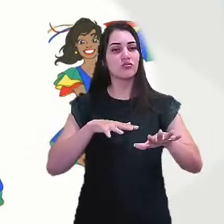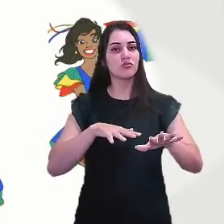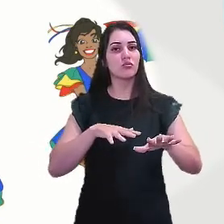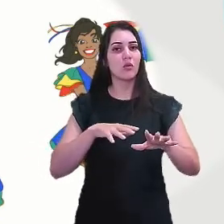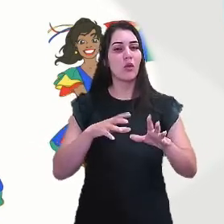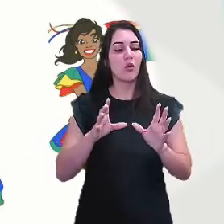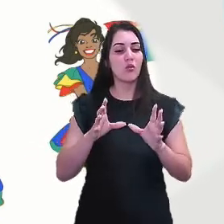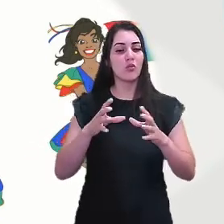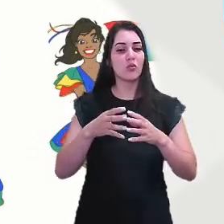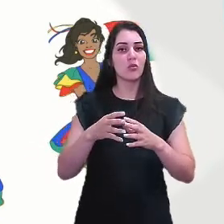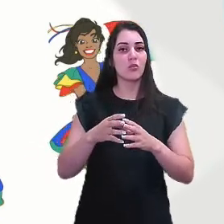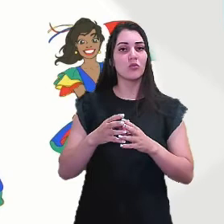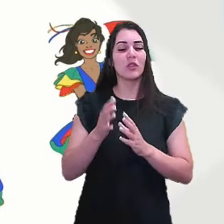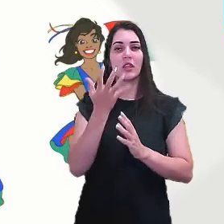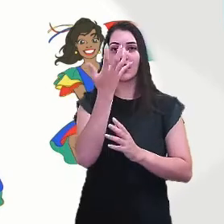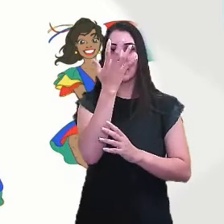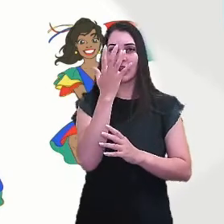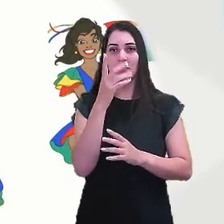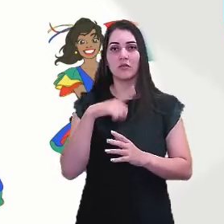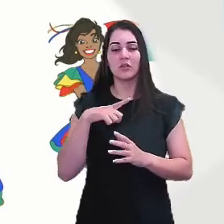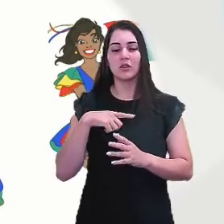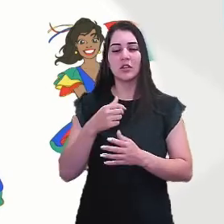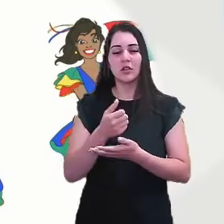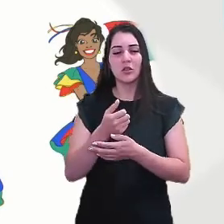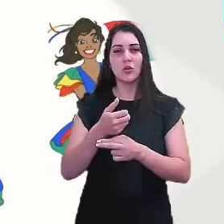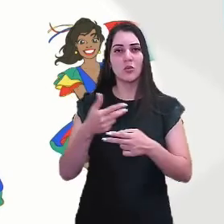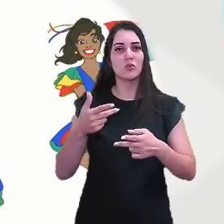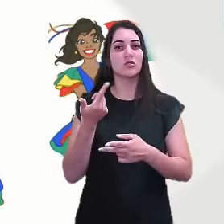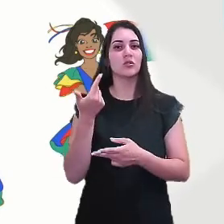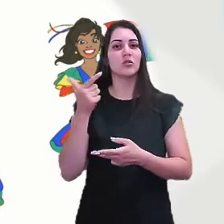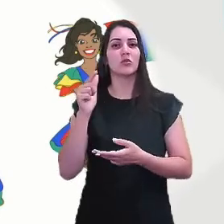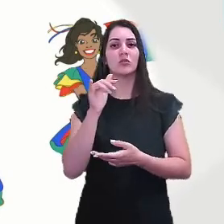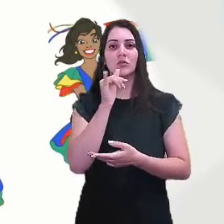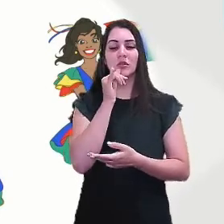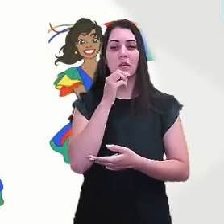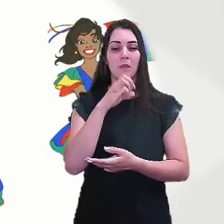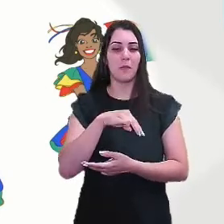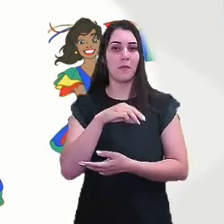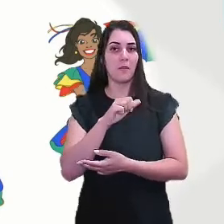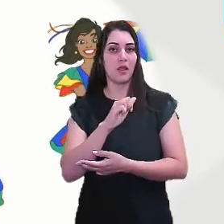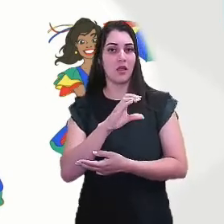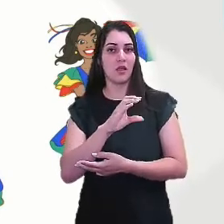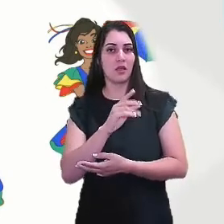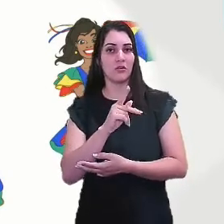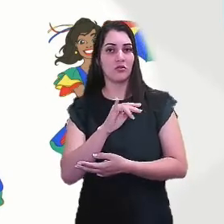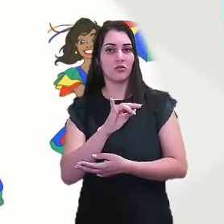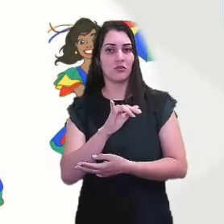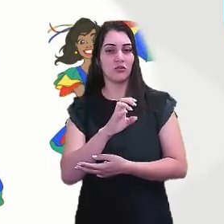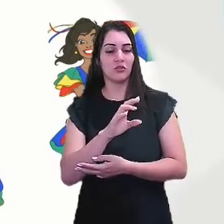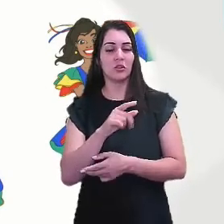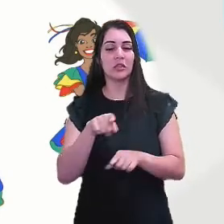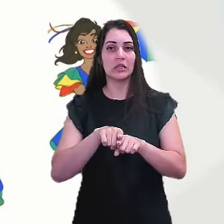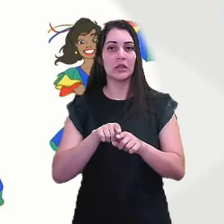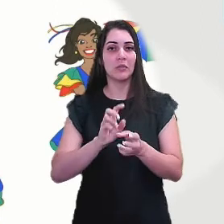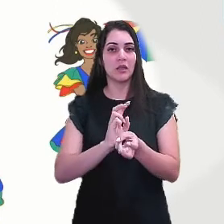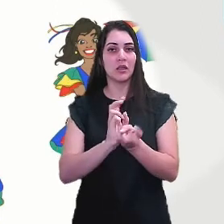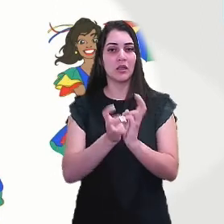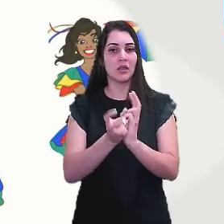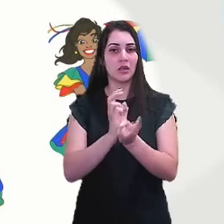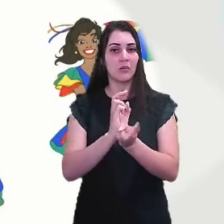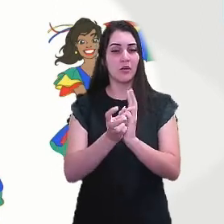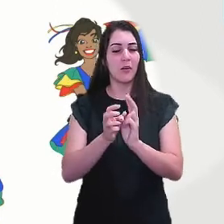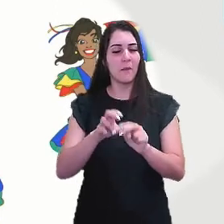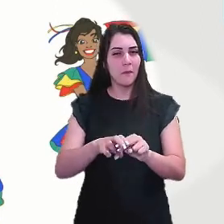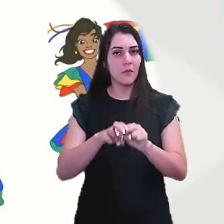Ela incorpora elementos de outras danças, tais como machixe, polca, inclusive a capoeira. Por isso, no frevo, a